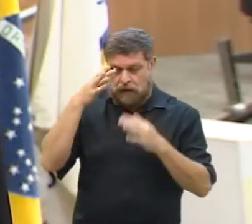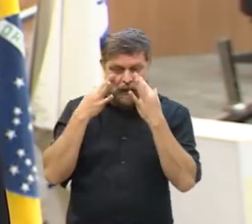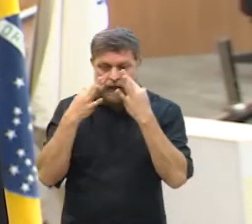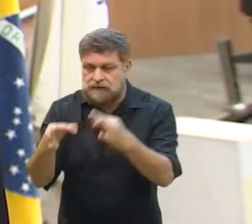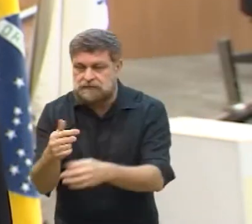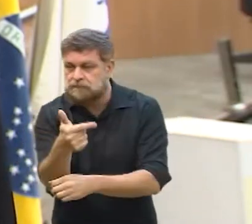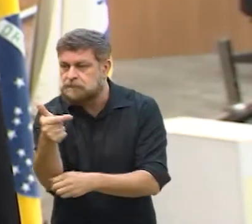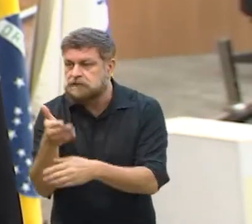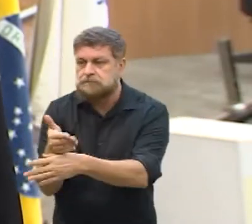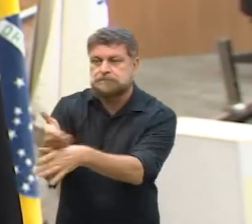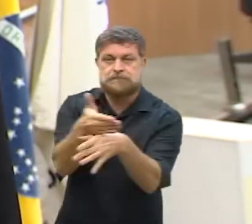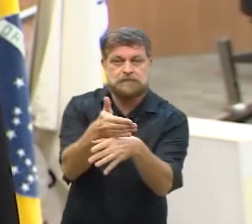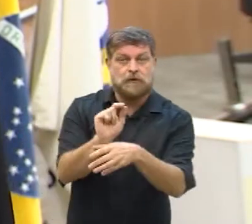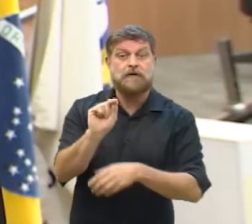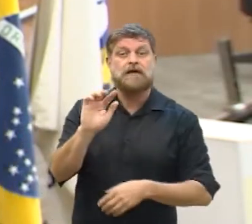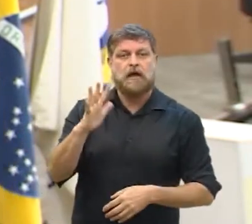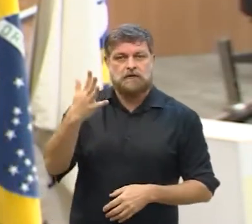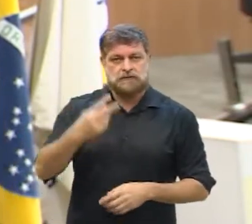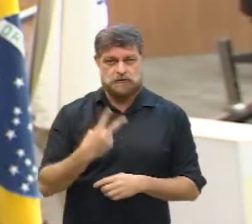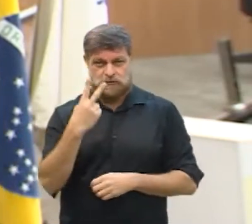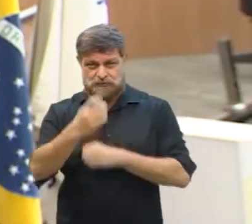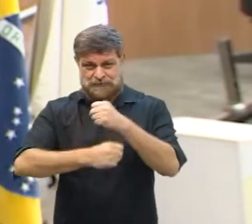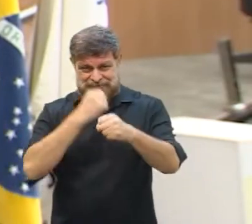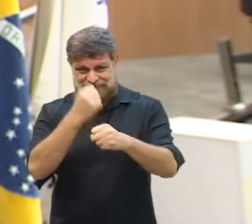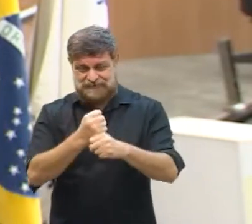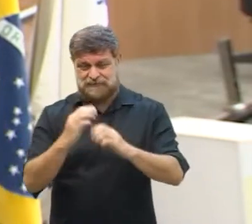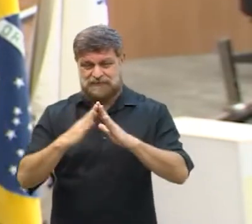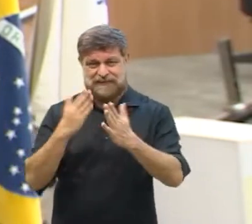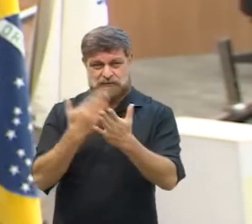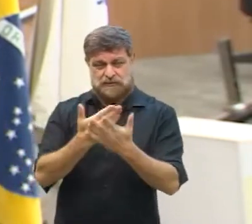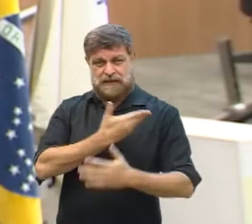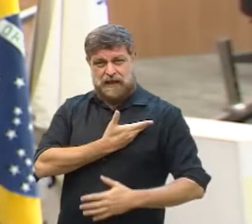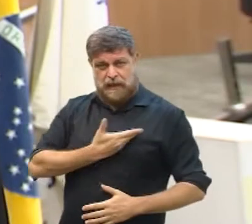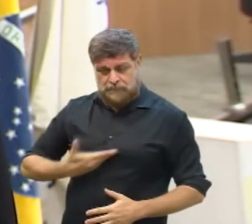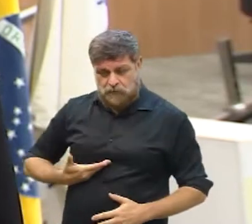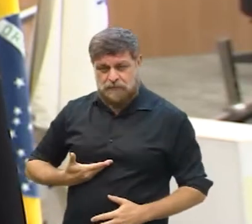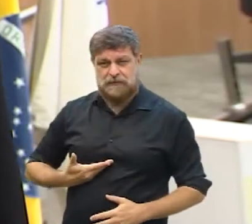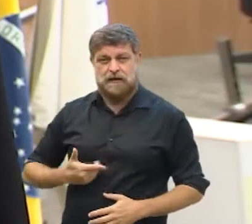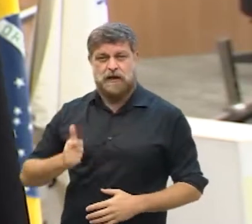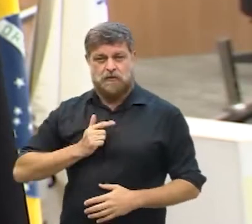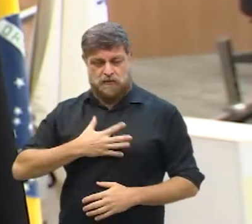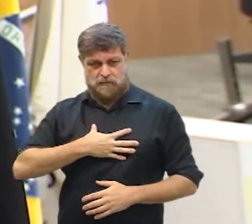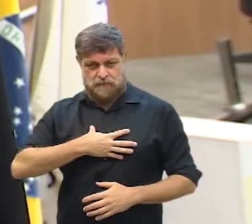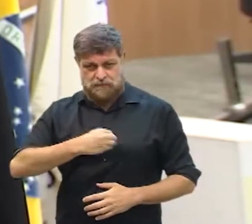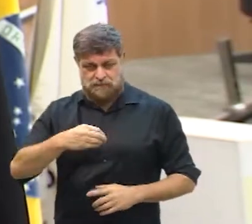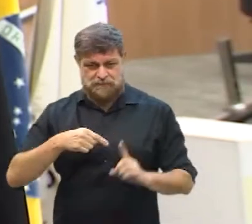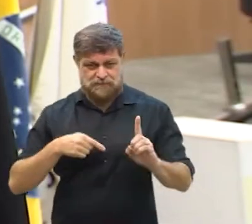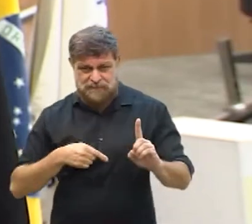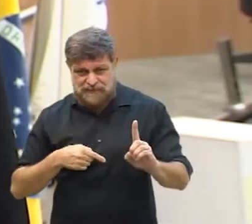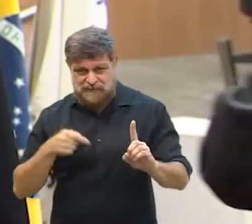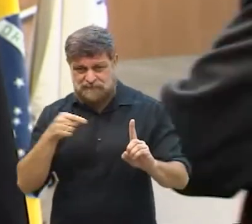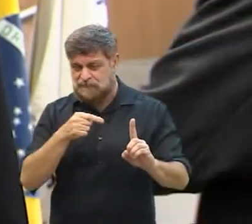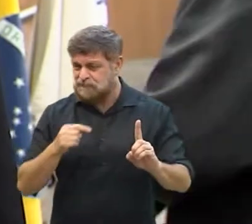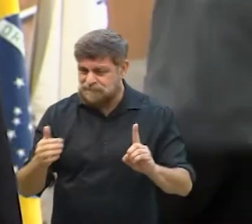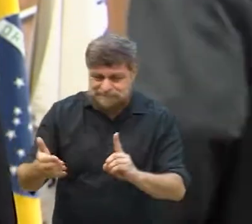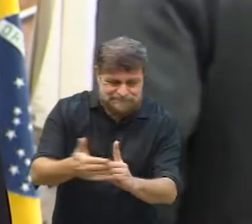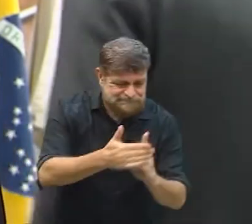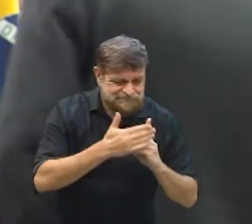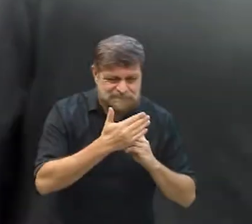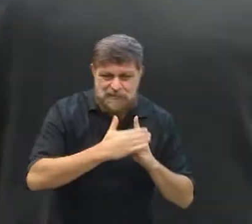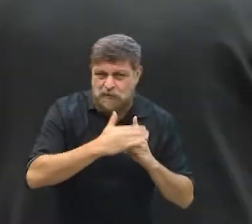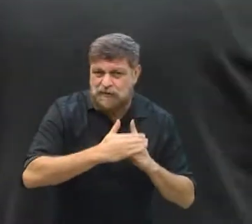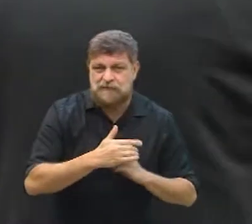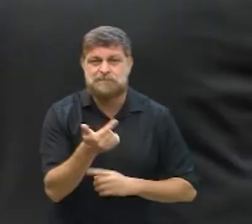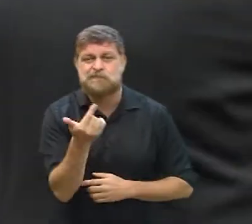de atenção. O que ocorreu? Durante 2 anos na escola pública, ele não foi acolhido da maneira